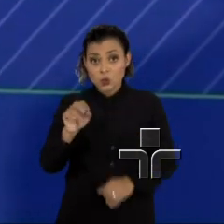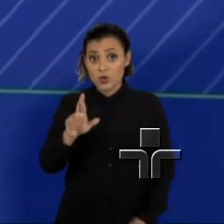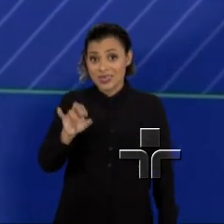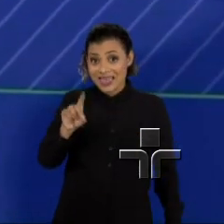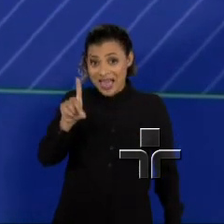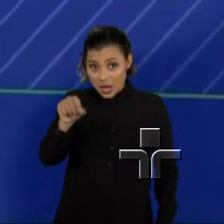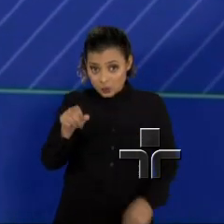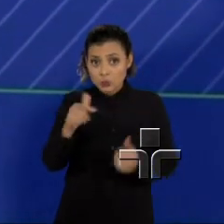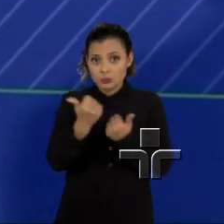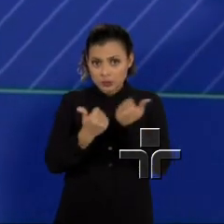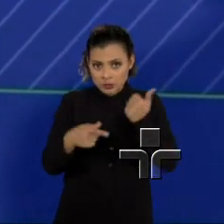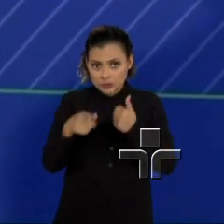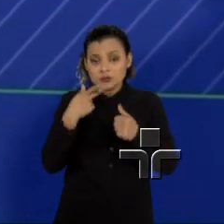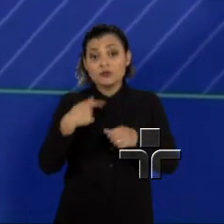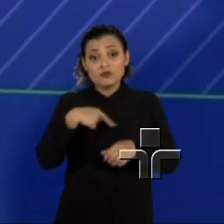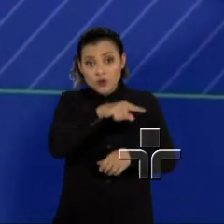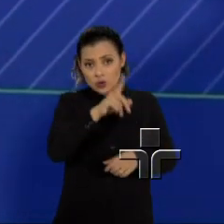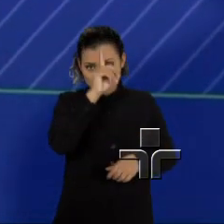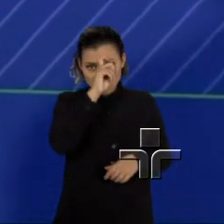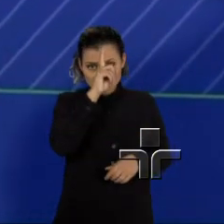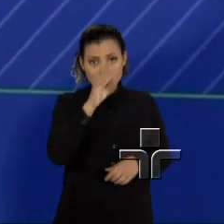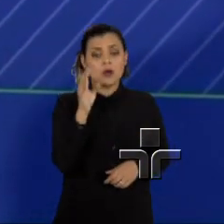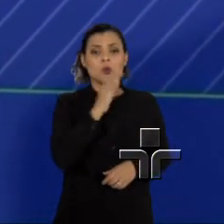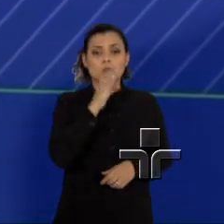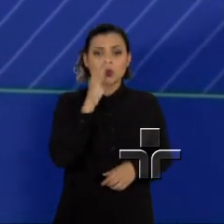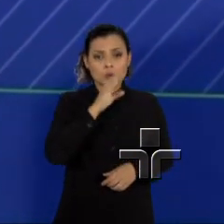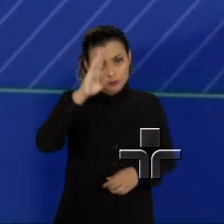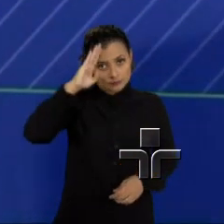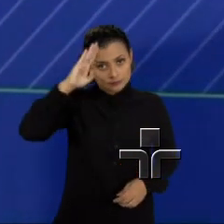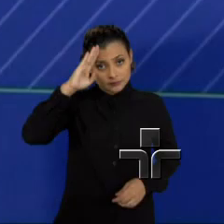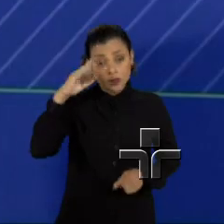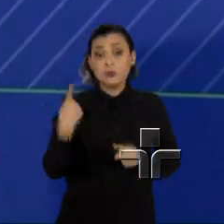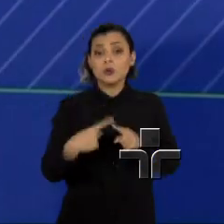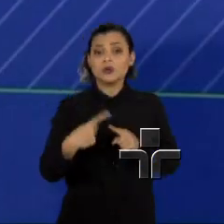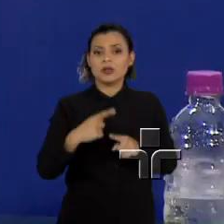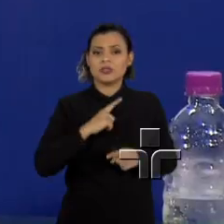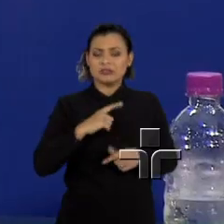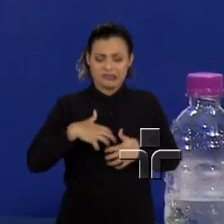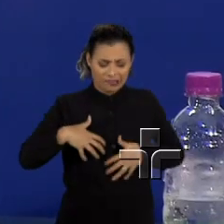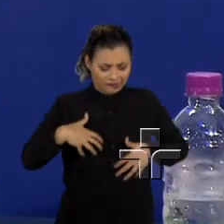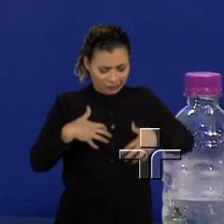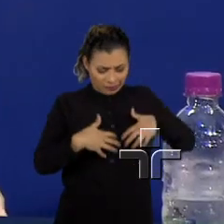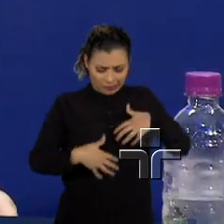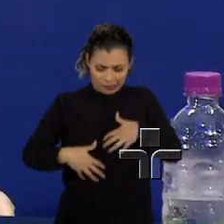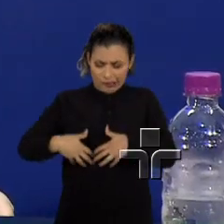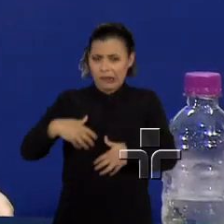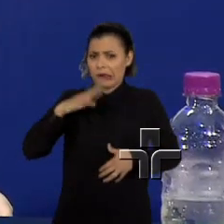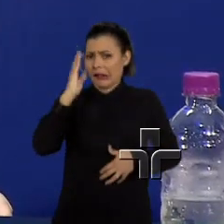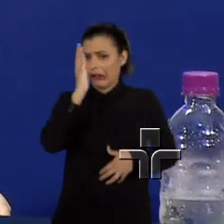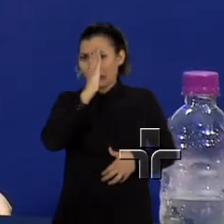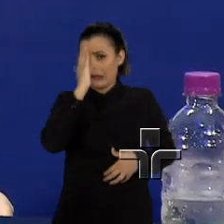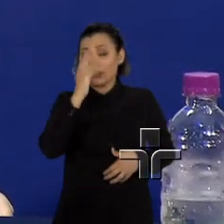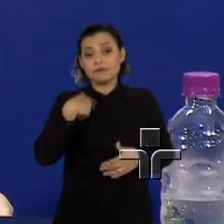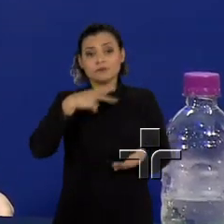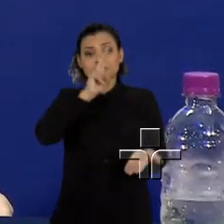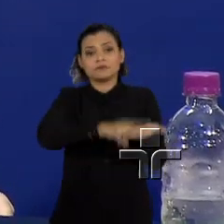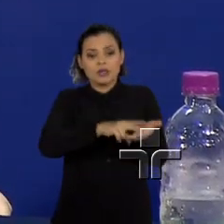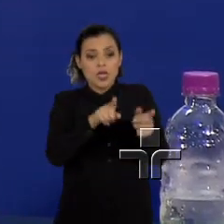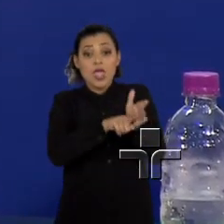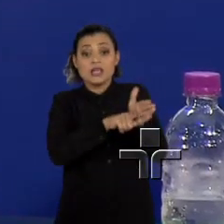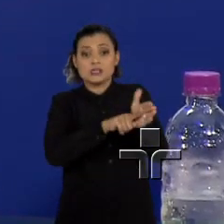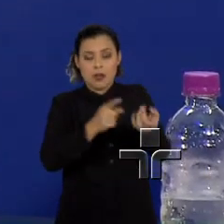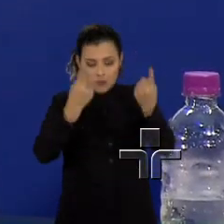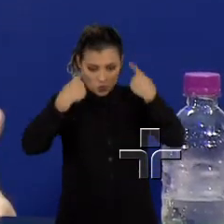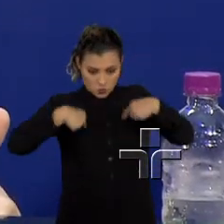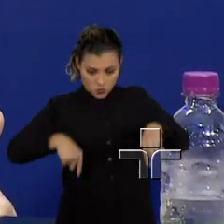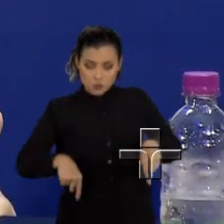Salles deu entrada no pronto-socorro do Hospital das Forças Armadas, relatando um mal-estar, e foi internado para a realização de exames.